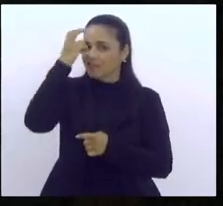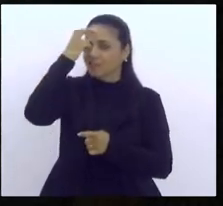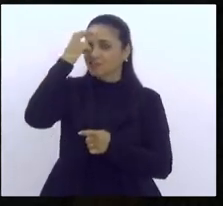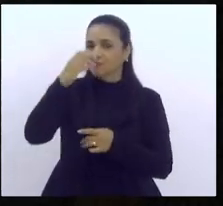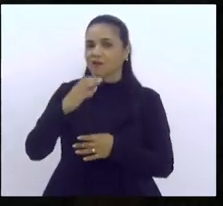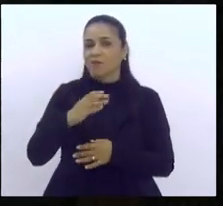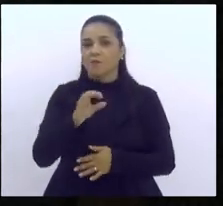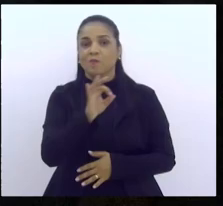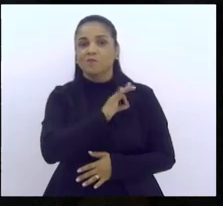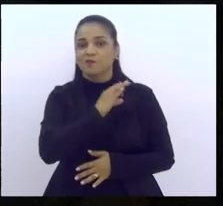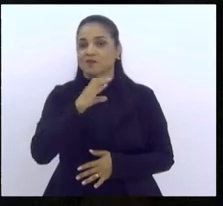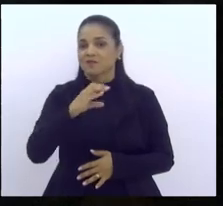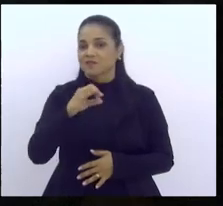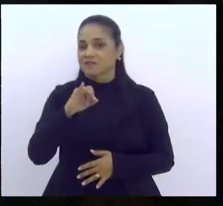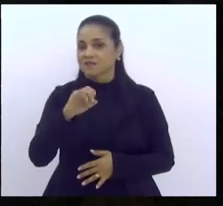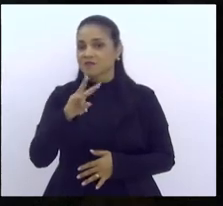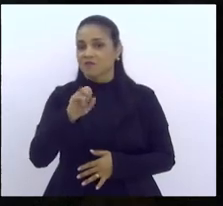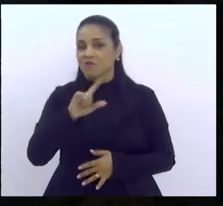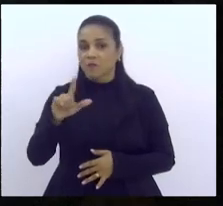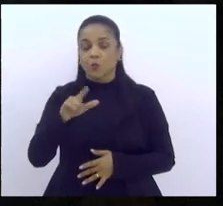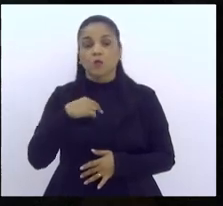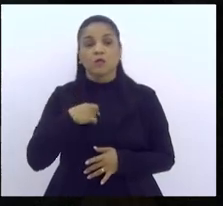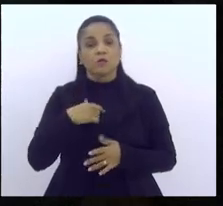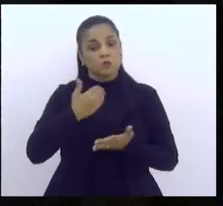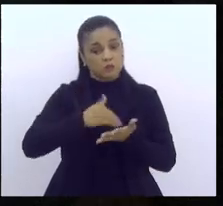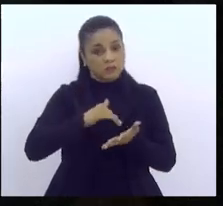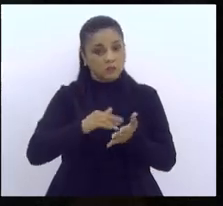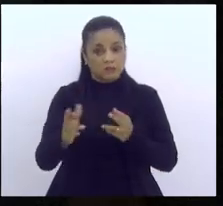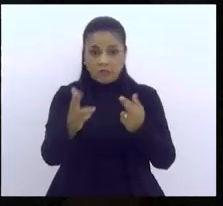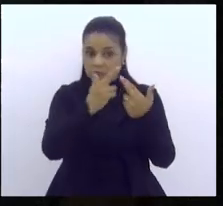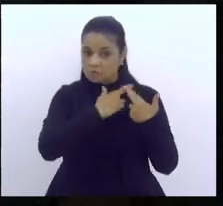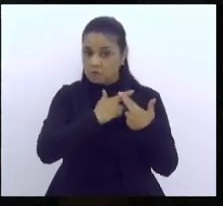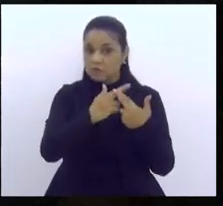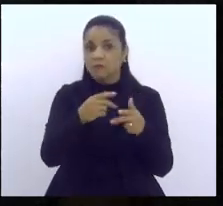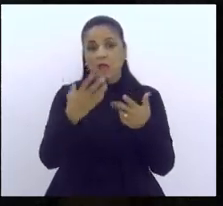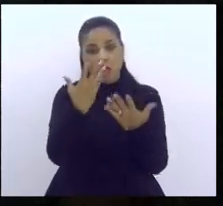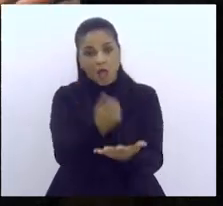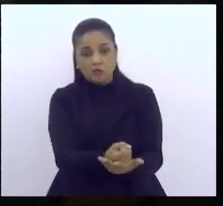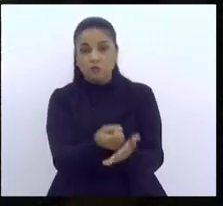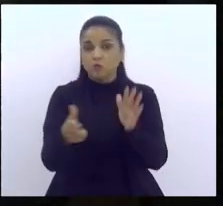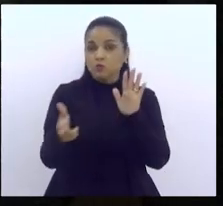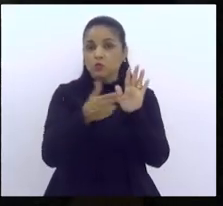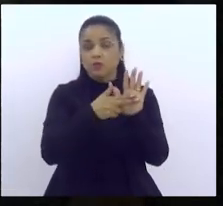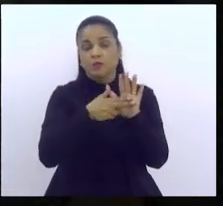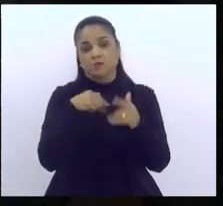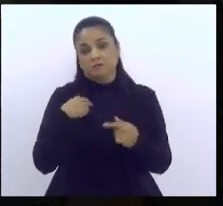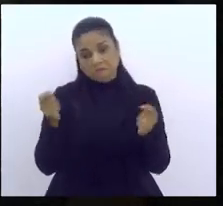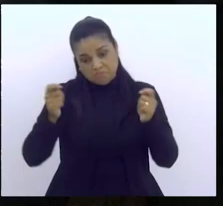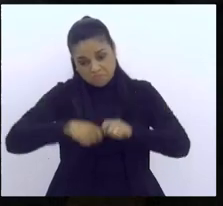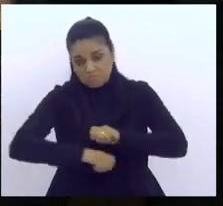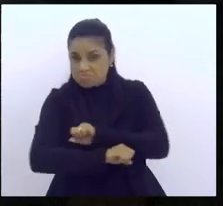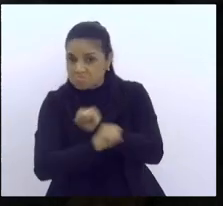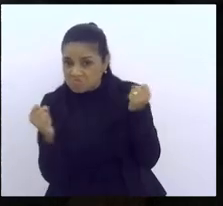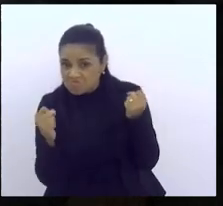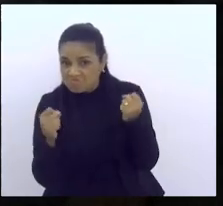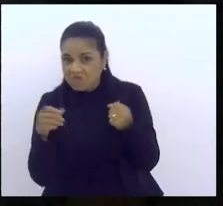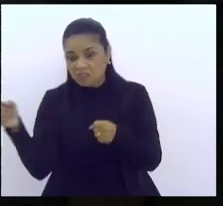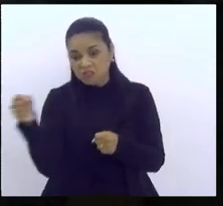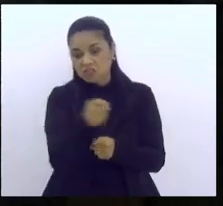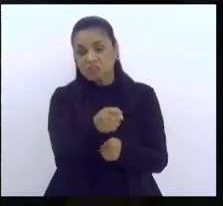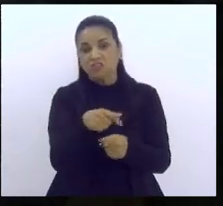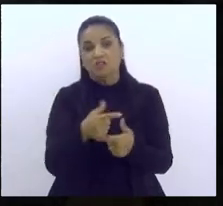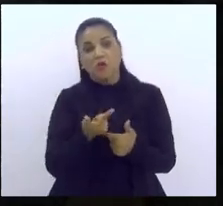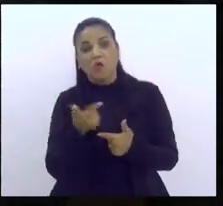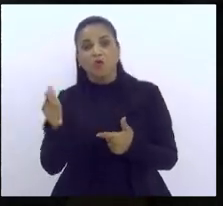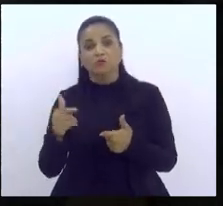existir, mas sendo que o secretário tem que assumir essa responsabilidade. Se ele não tem competência, tira e bota outro. Da mesma forma, o